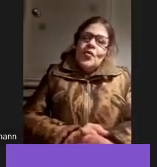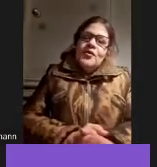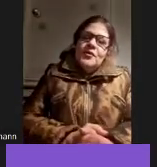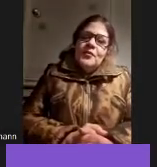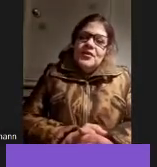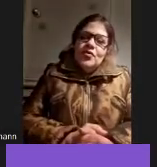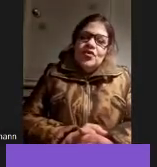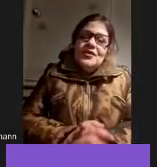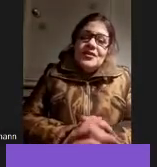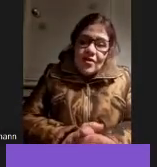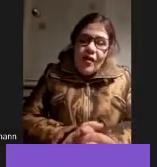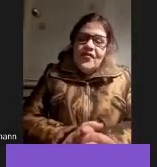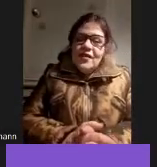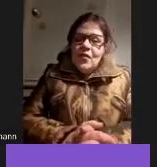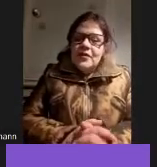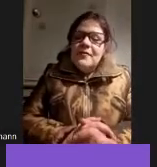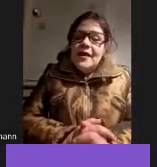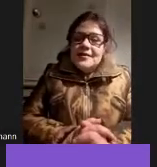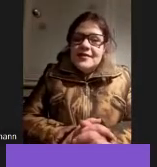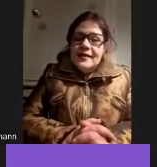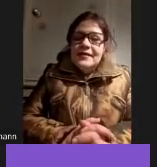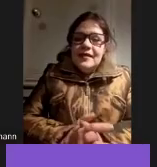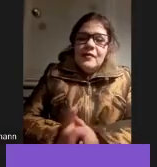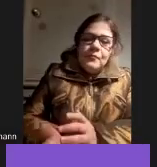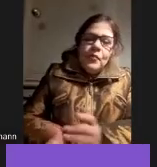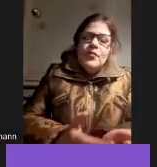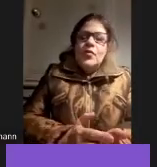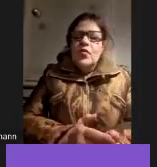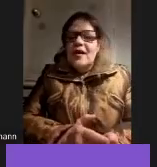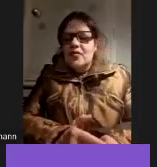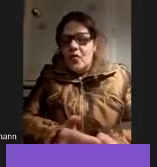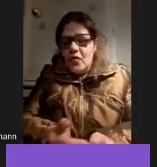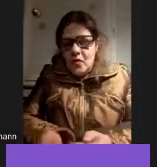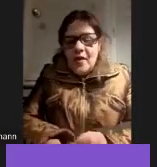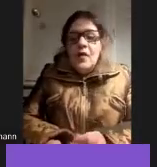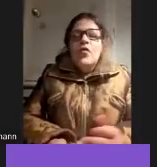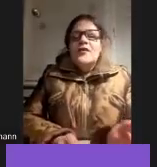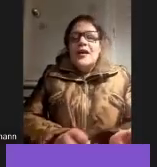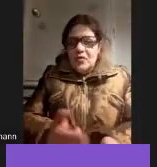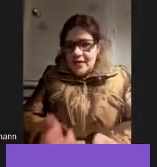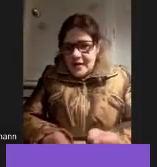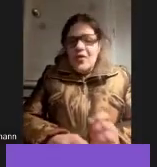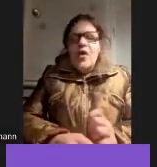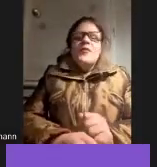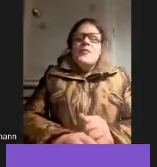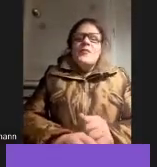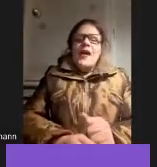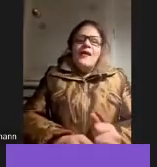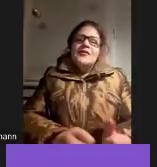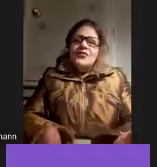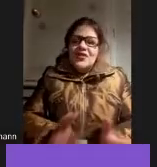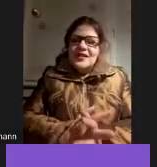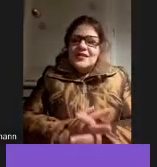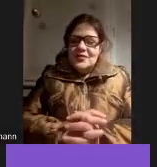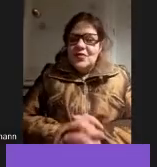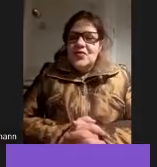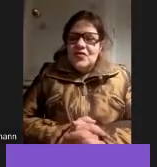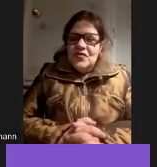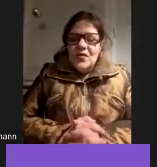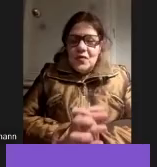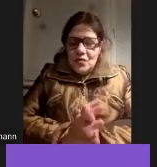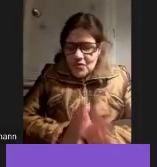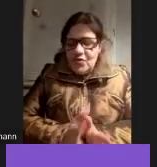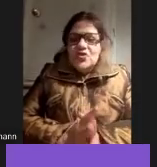pessoas que cuidam de pessoas que sofrem com demência, né? Então, um apoio para o cuidador também dorme mal, não esqueçam de